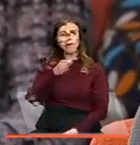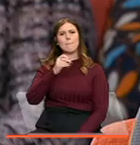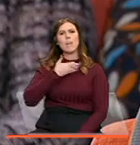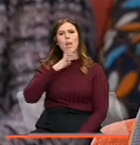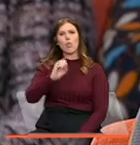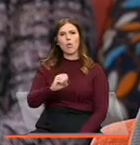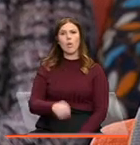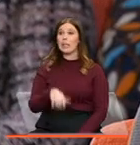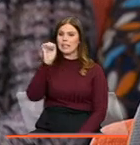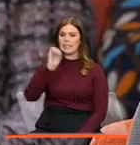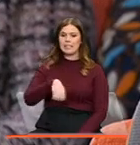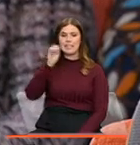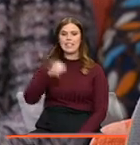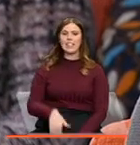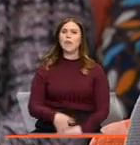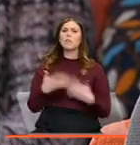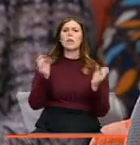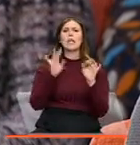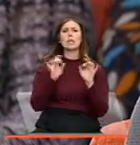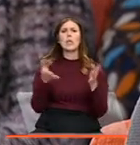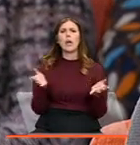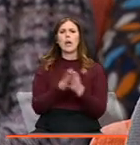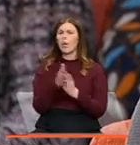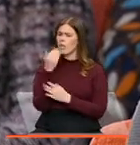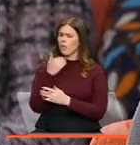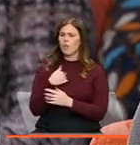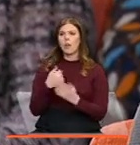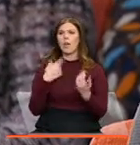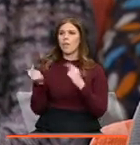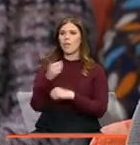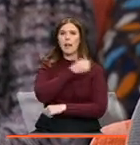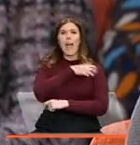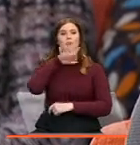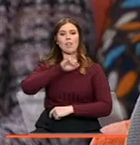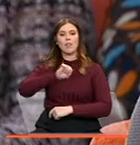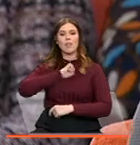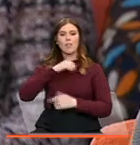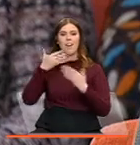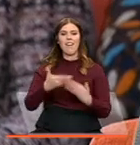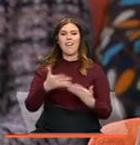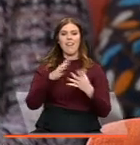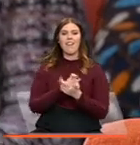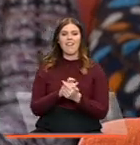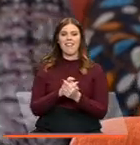Pedro? Pois sim. O quê, Vítor? Conte-nos. Olha, vim para casa de um filho, não.